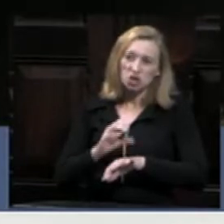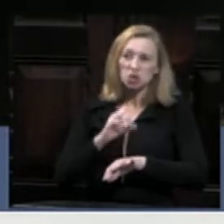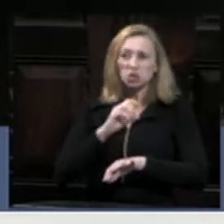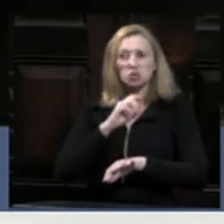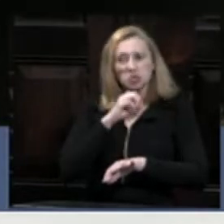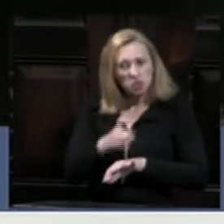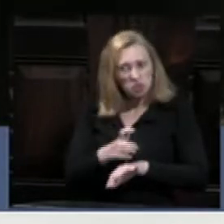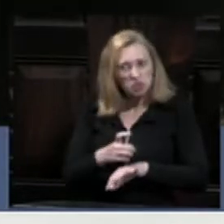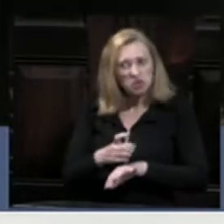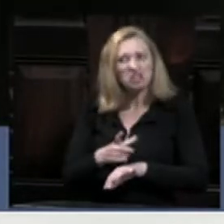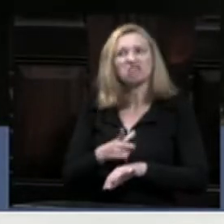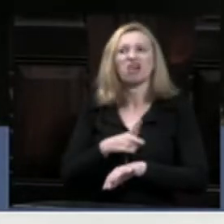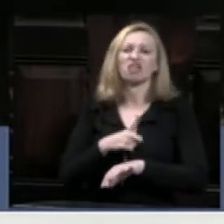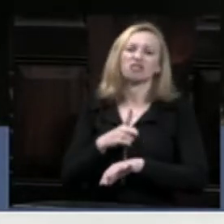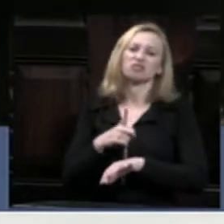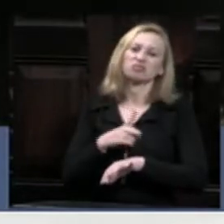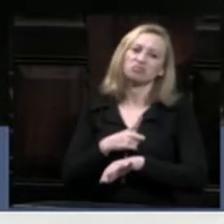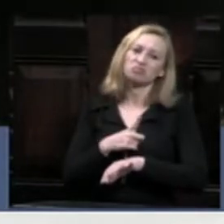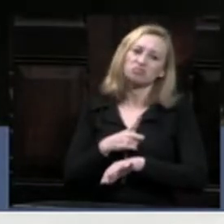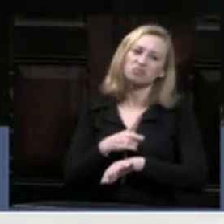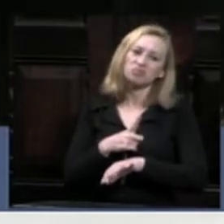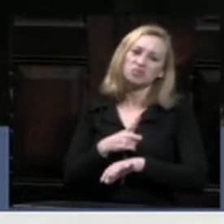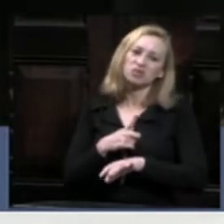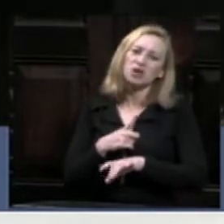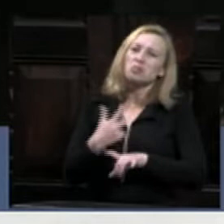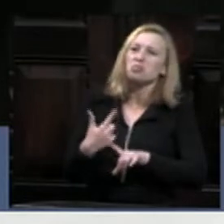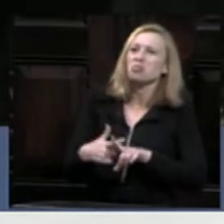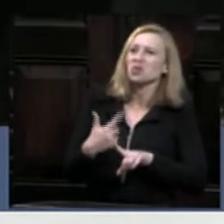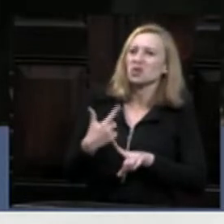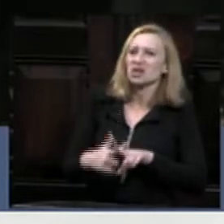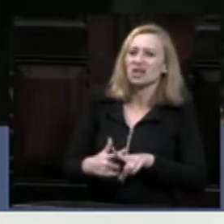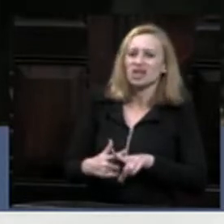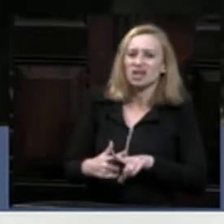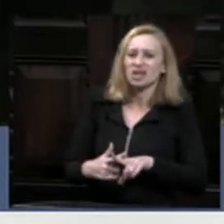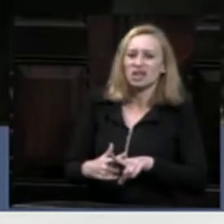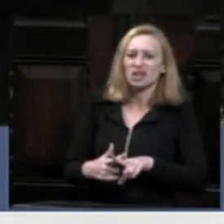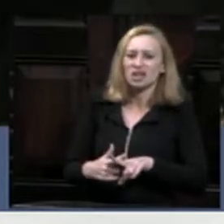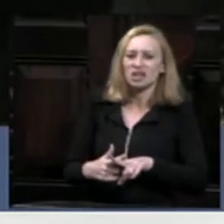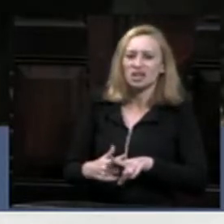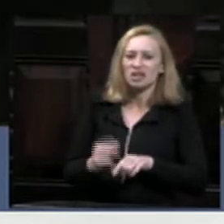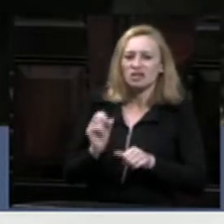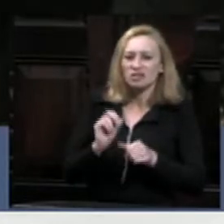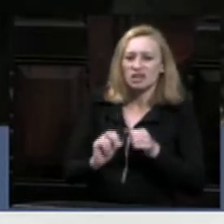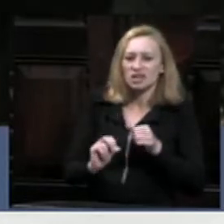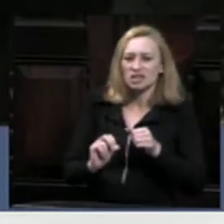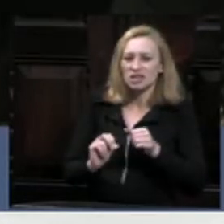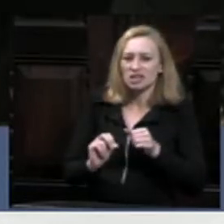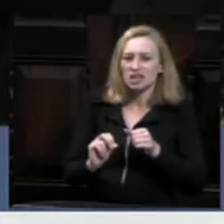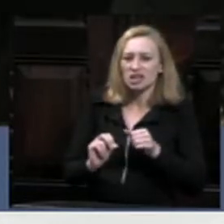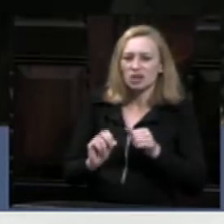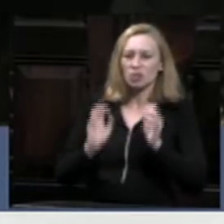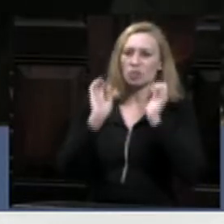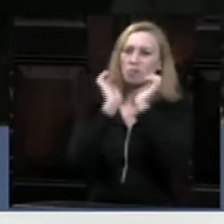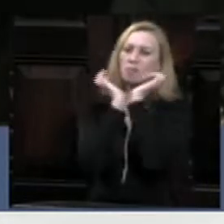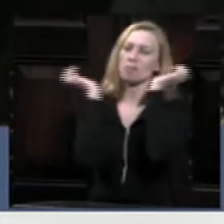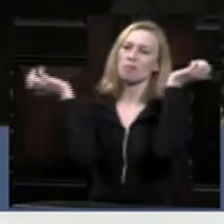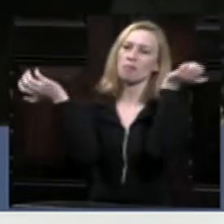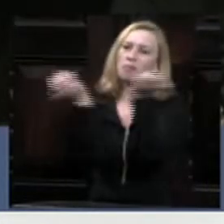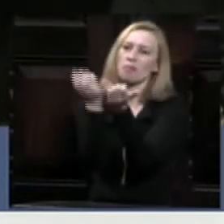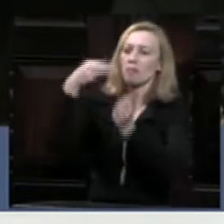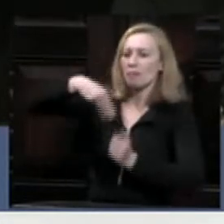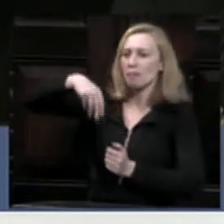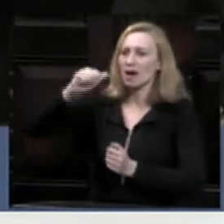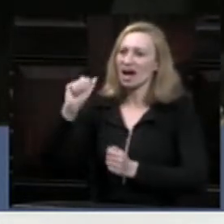duvidosa, porque autorizar a concessionária do Maracanã a fazer